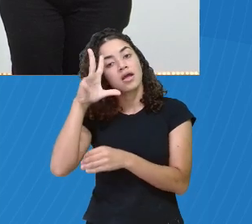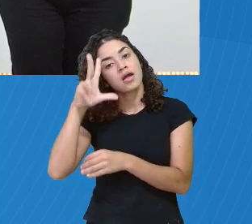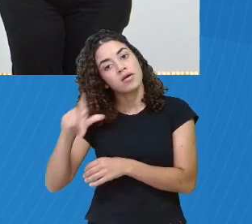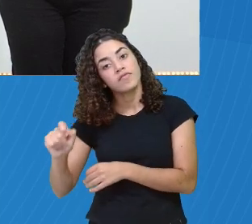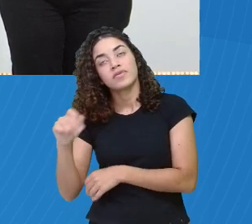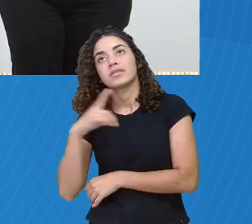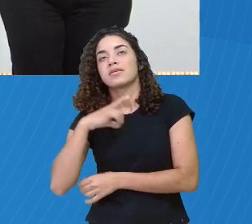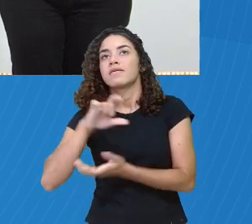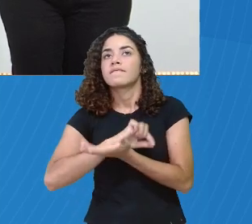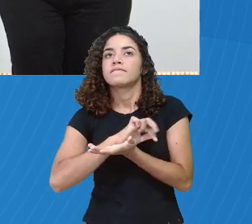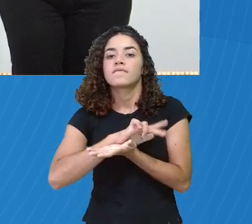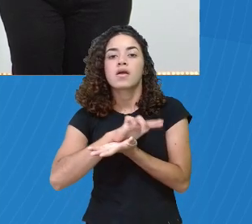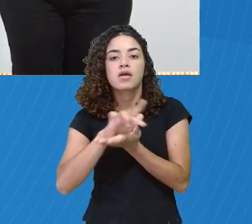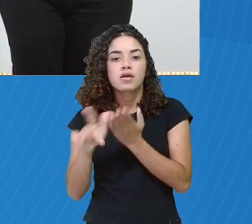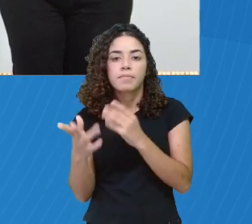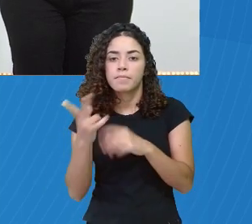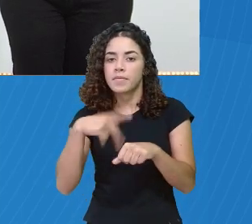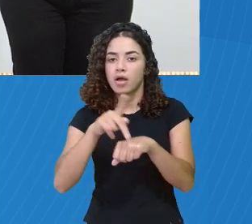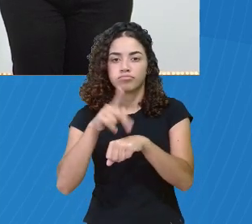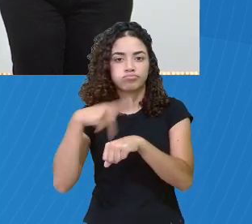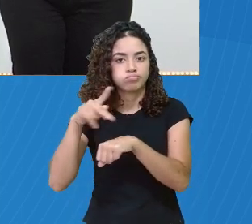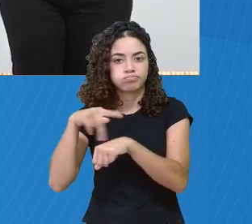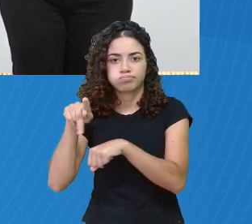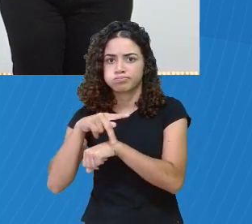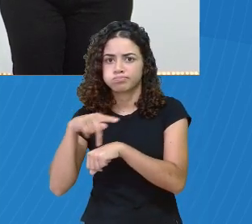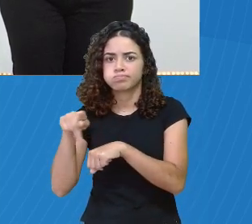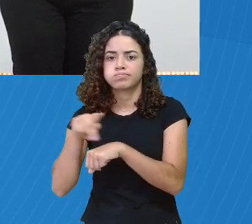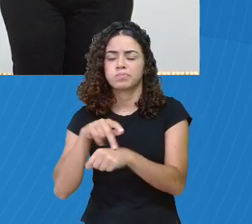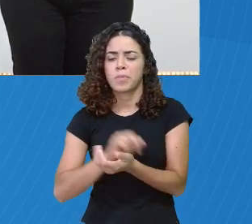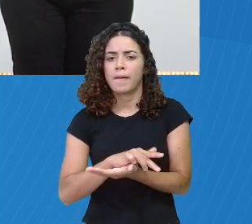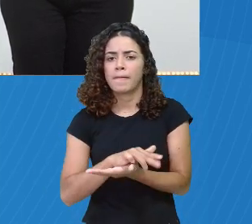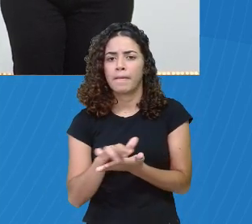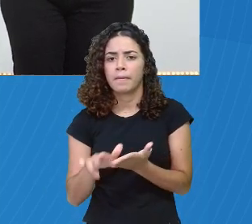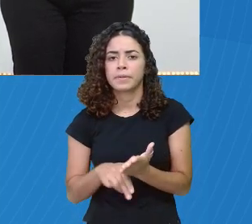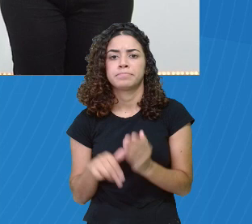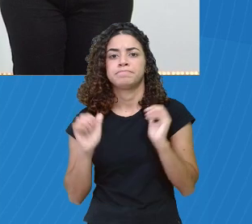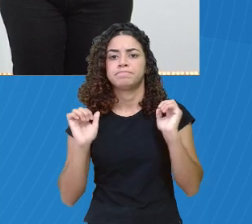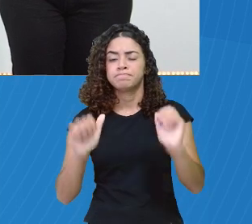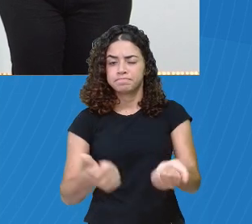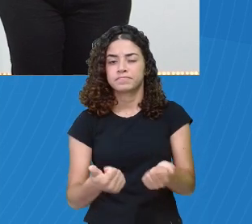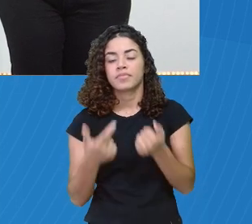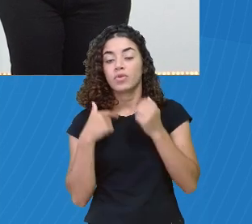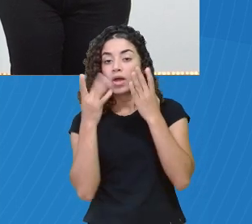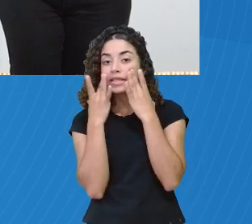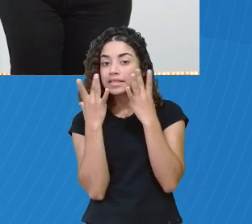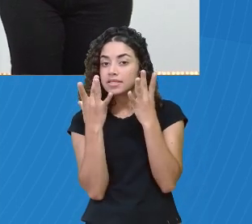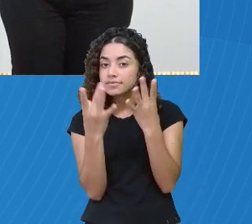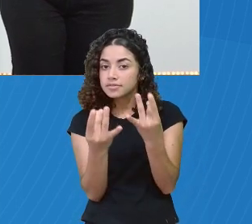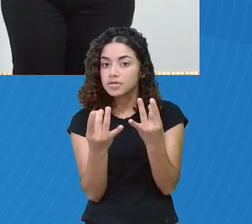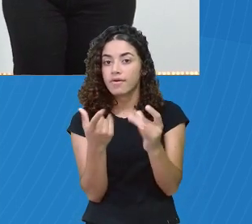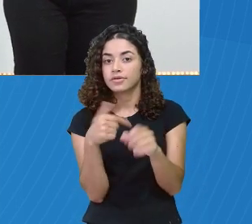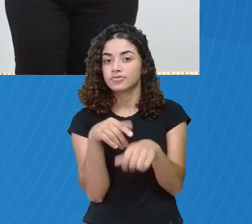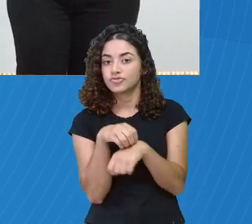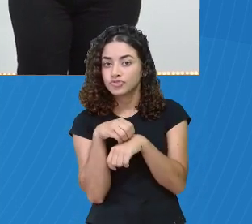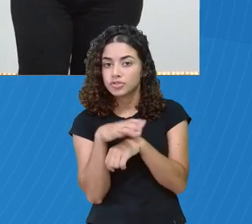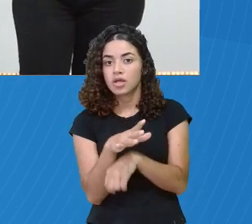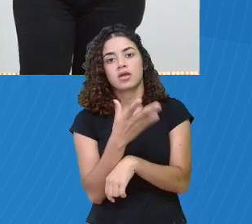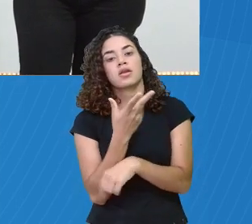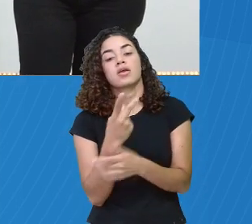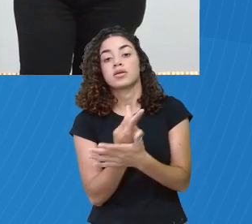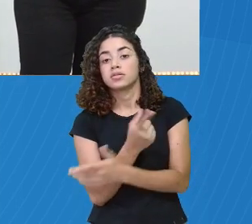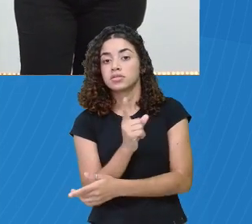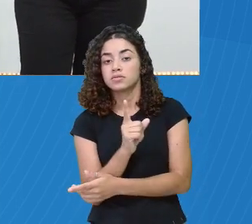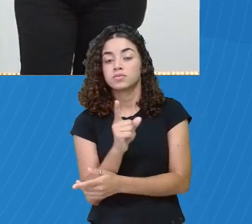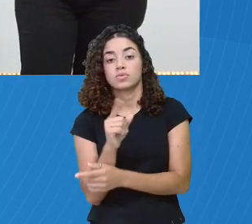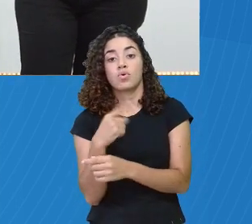existem vários países, muitos países mesmo, tá bom? Então preste atenção a isso, não erra. É